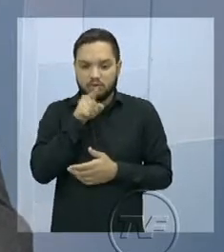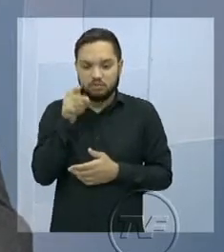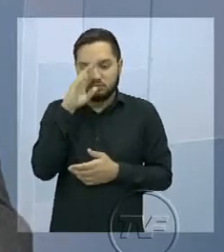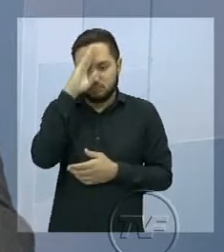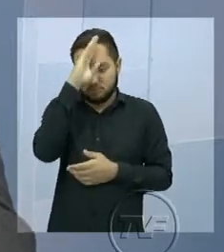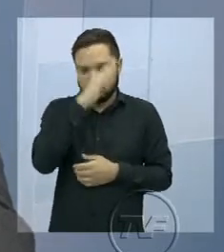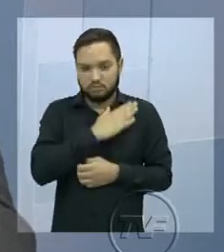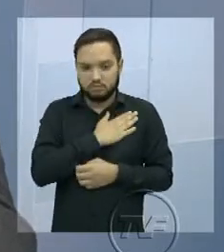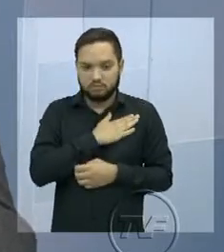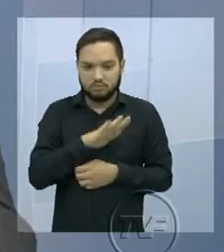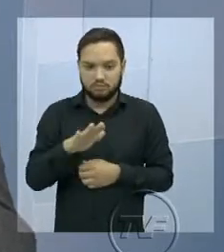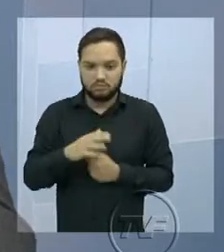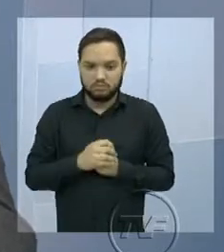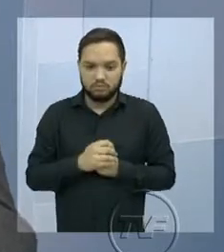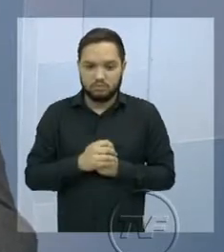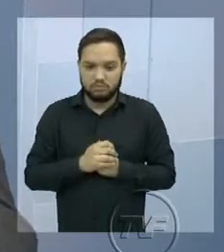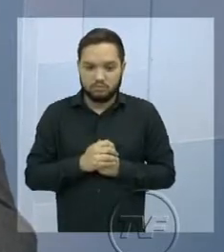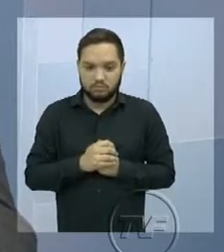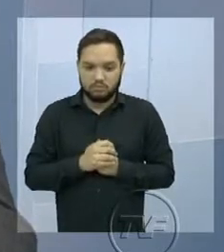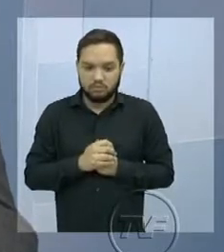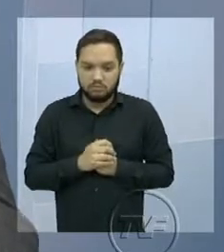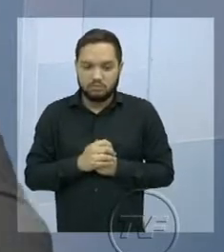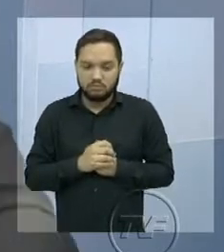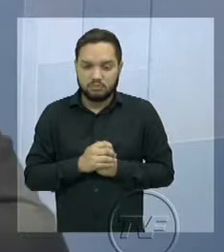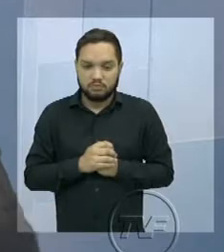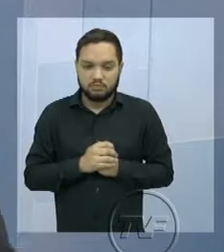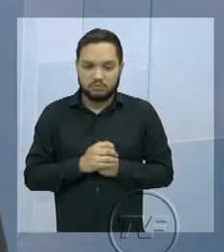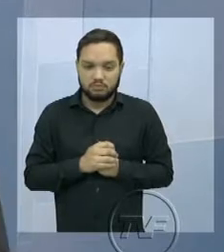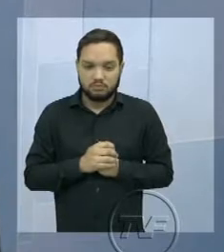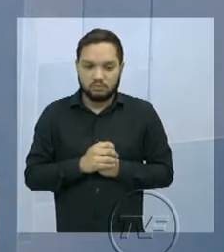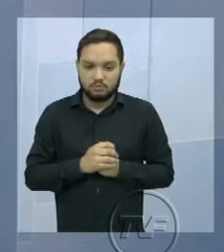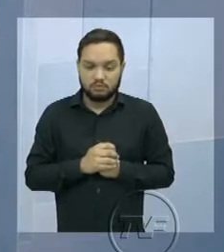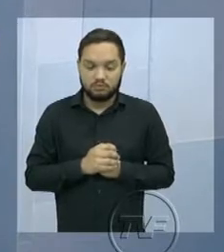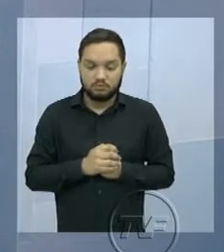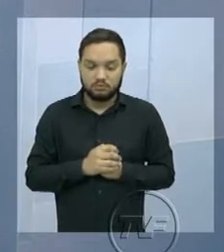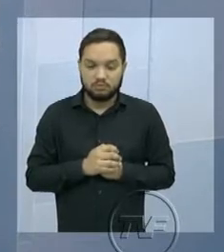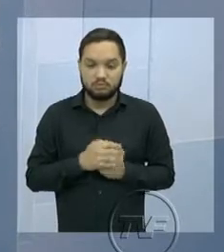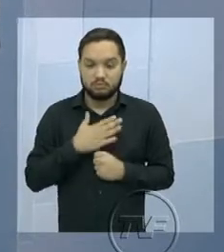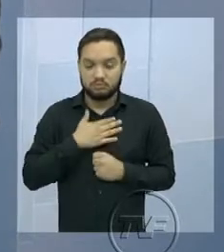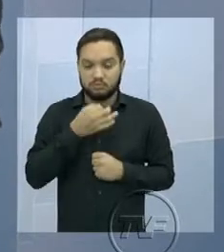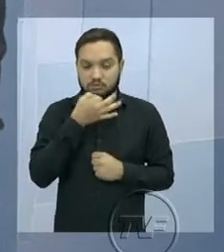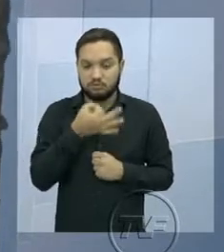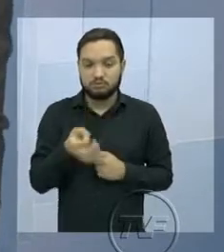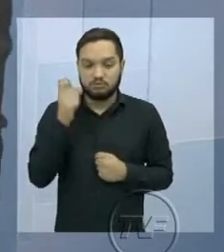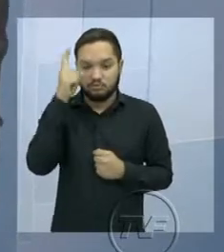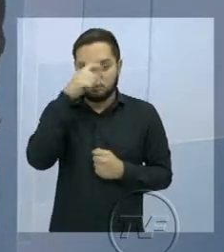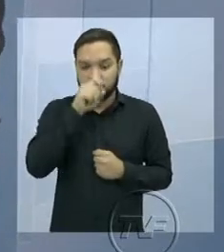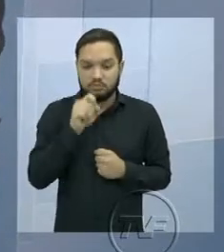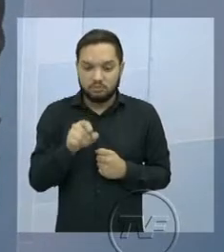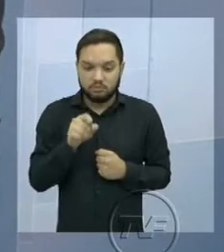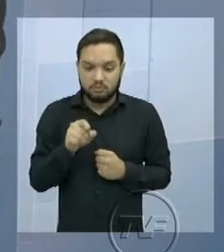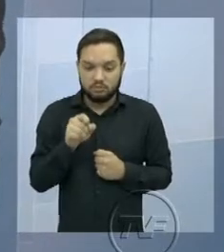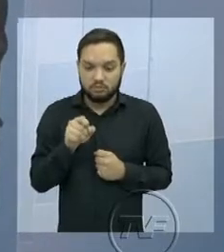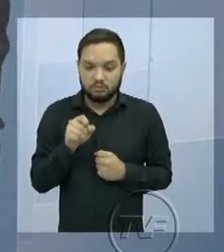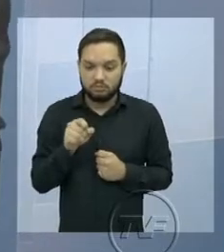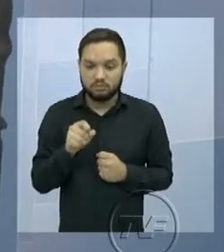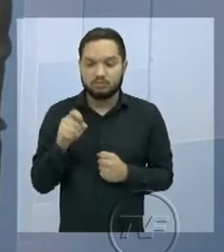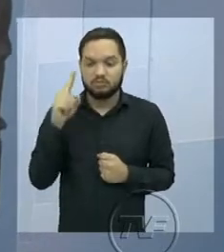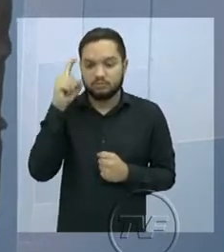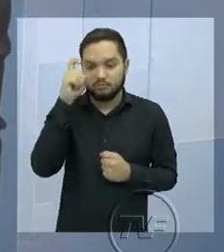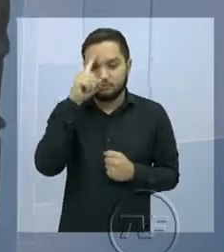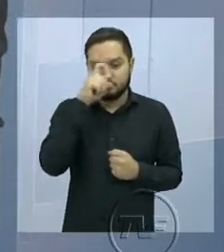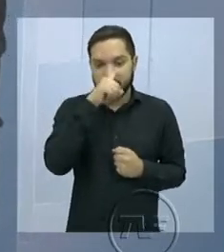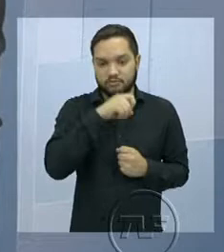Jair Bolsonaro e do seu núcleo mais próximo. Agora, o que é que eu vejo de dificuldade? Eu vejo uma dificuldade enorme